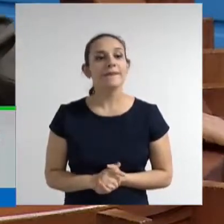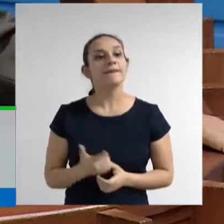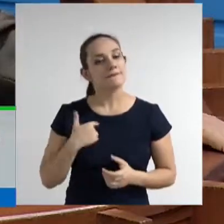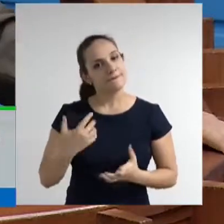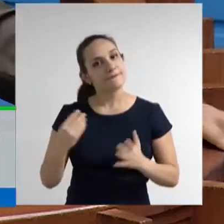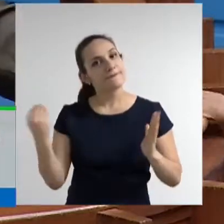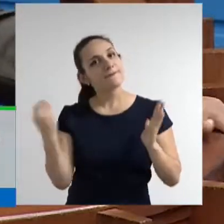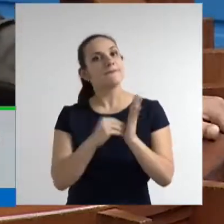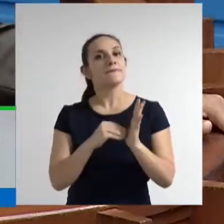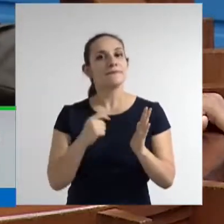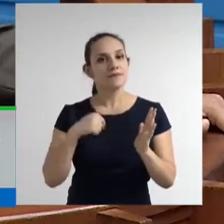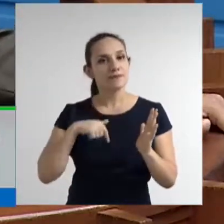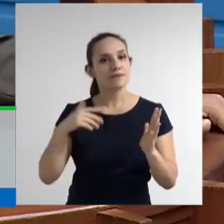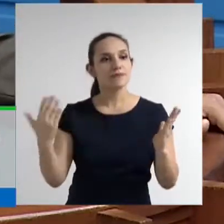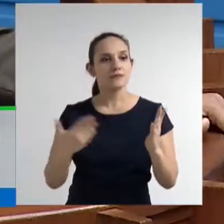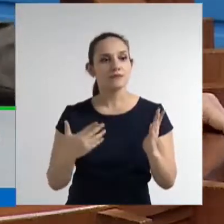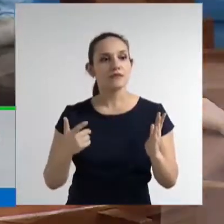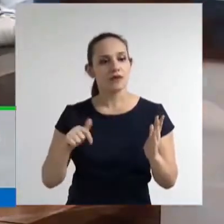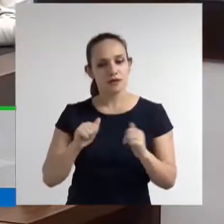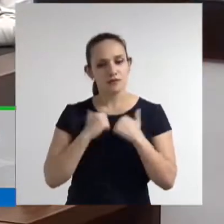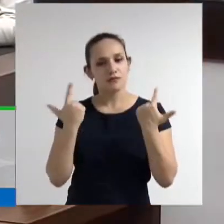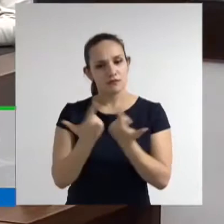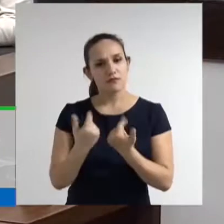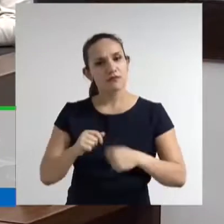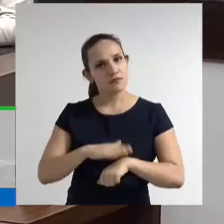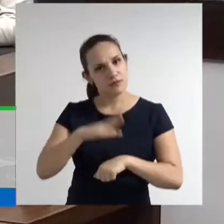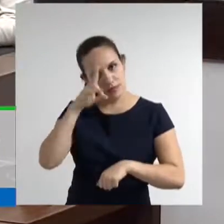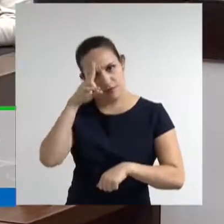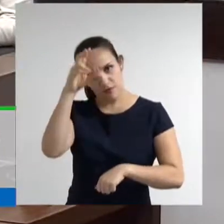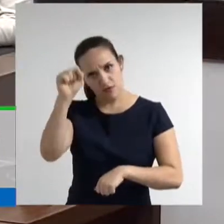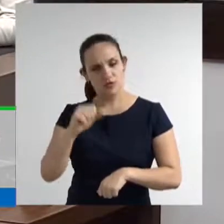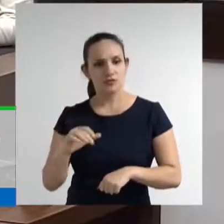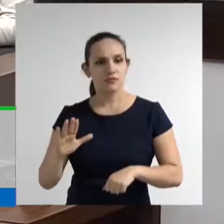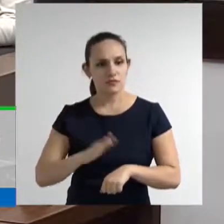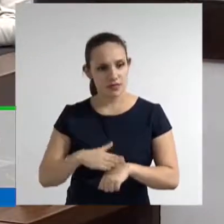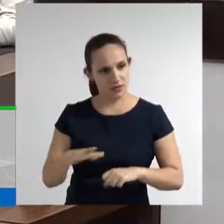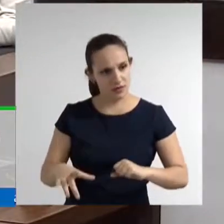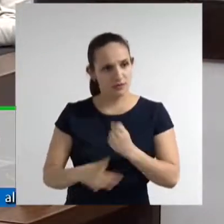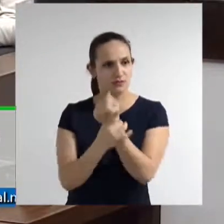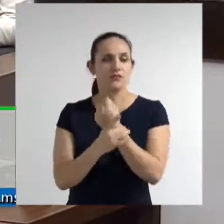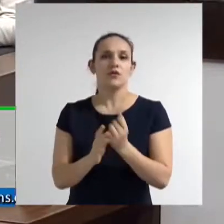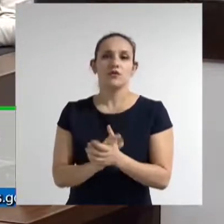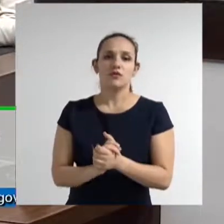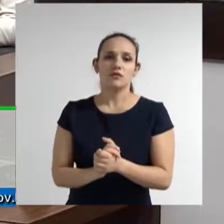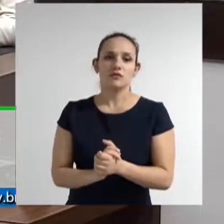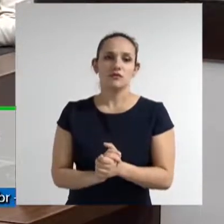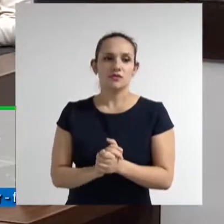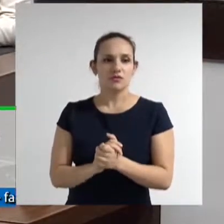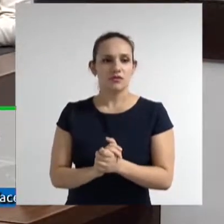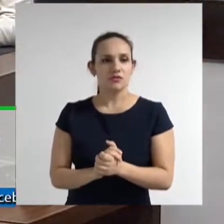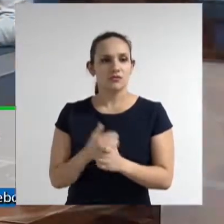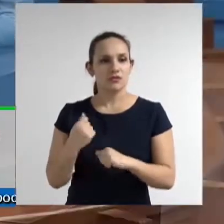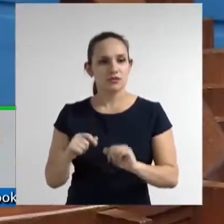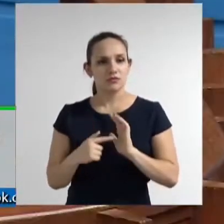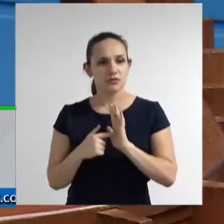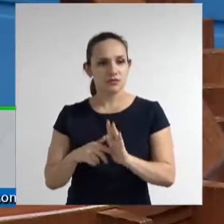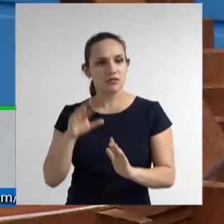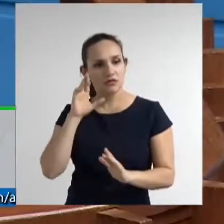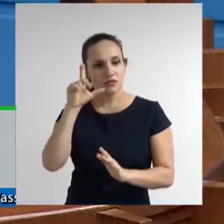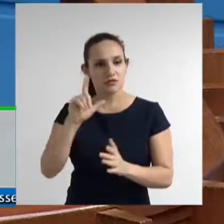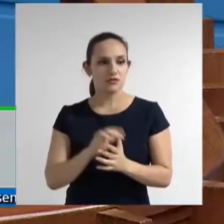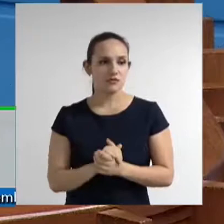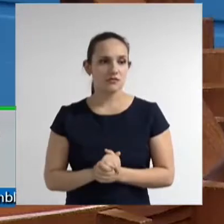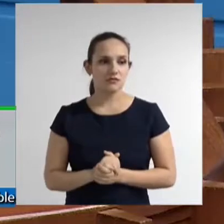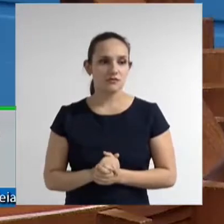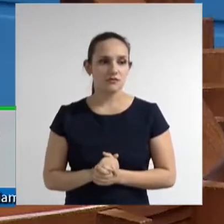registro, e essa casa precisa ser mais forte, tem mais apoio nas suas comissões, da representatividade, e é o que nós temos que fazer daqui por